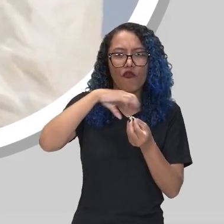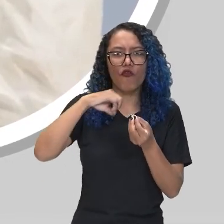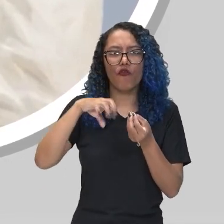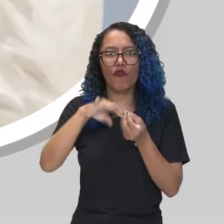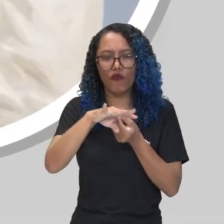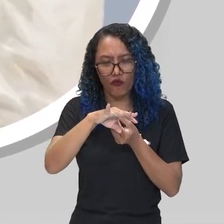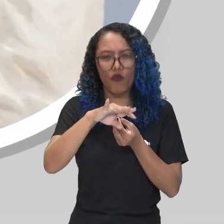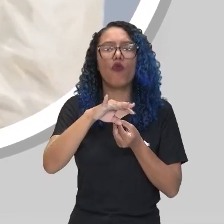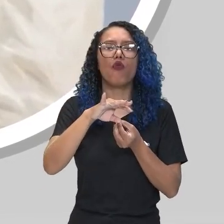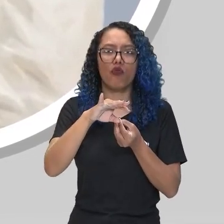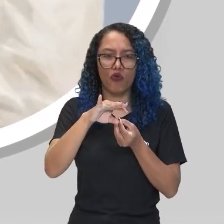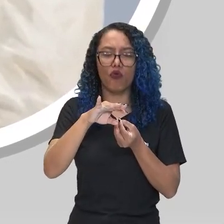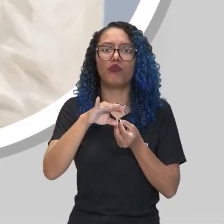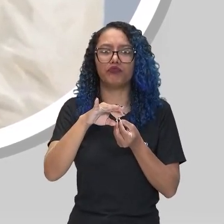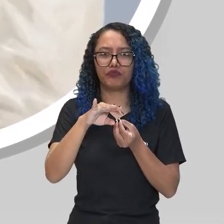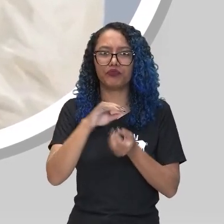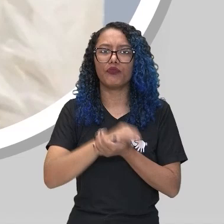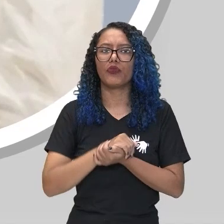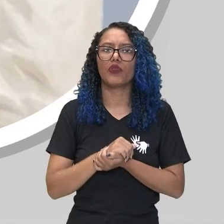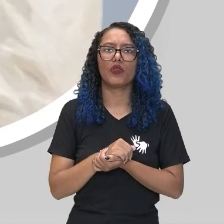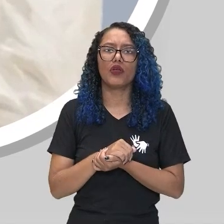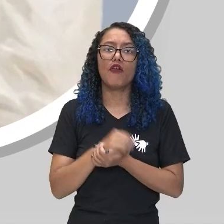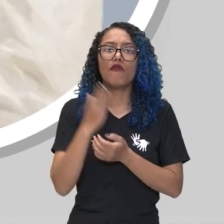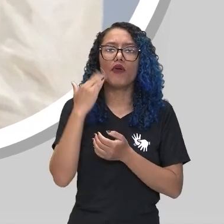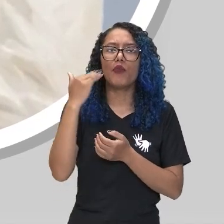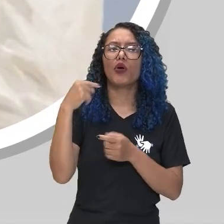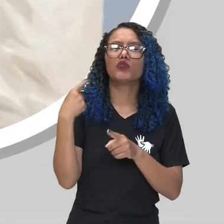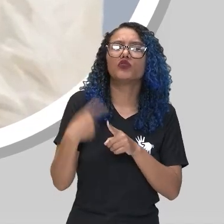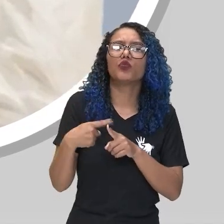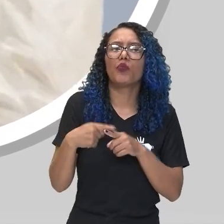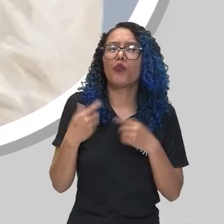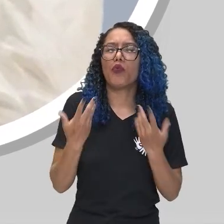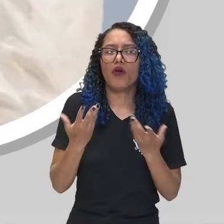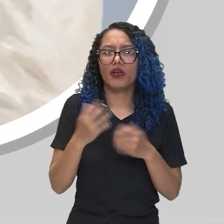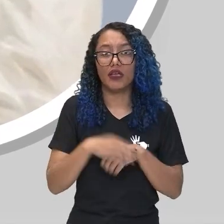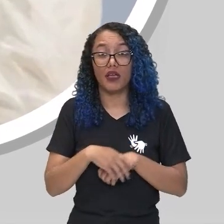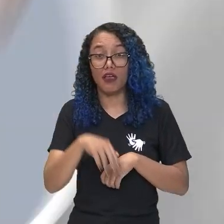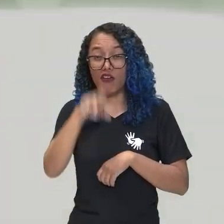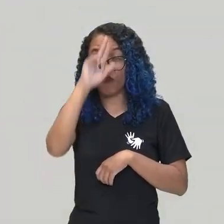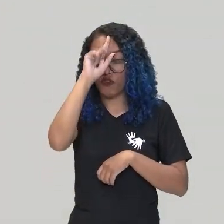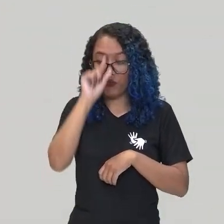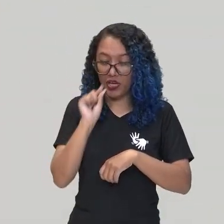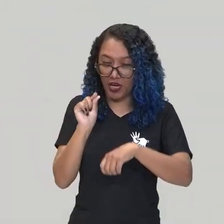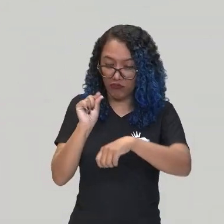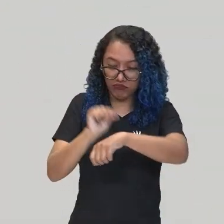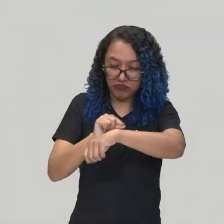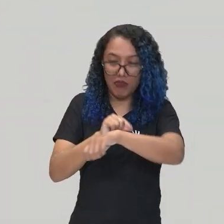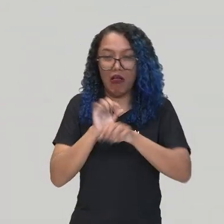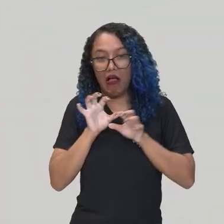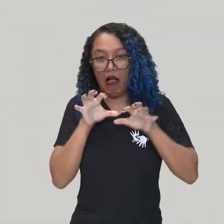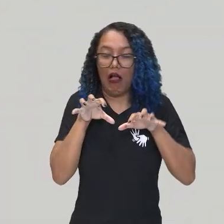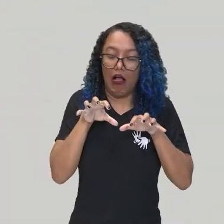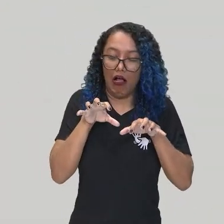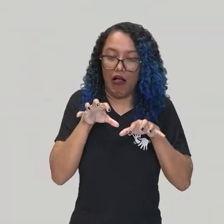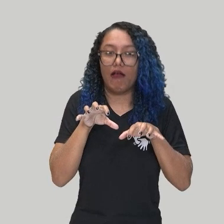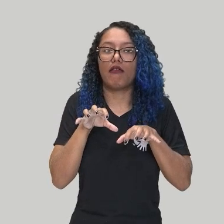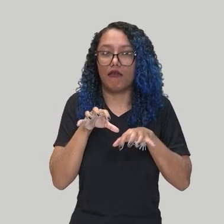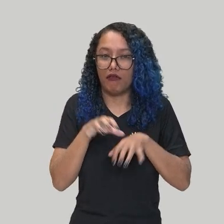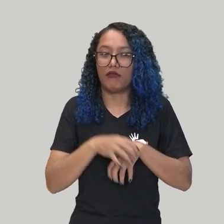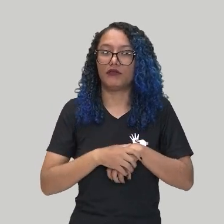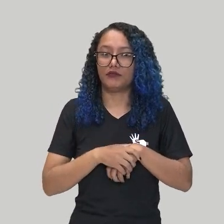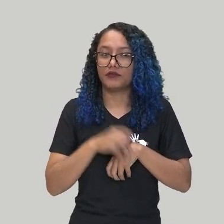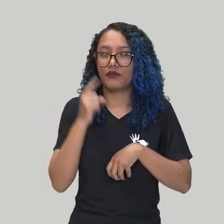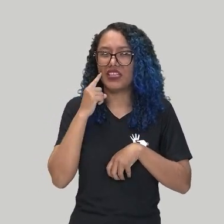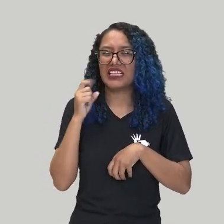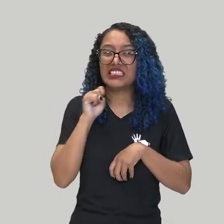unilateralis é conhecido por transformar formigas em verdadeiros zumbis. Ao entrar em contato com a